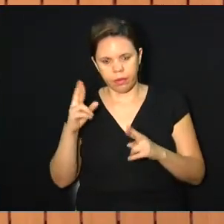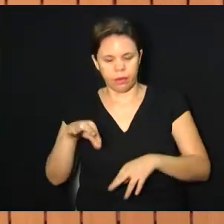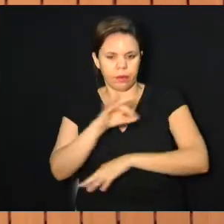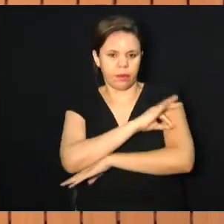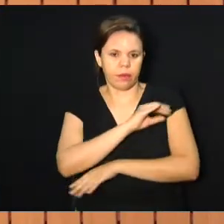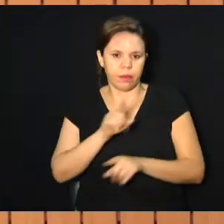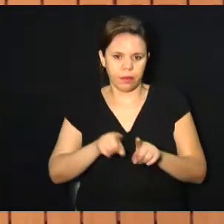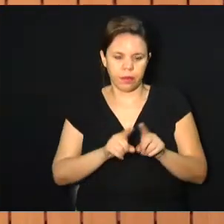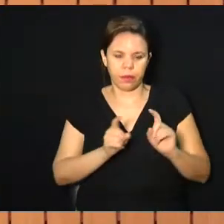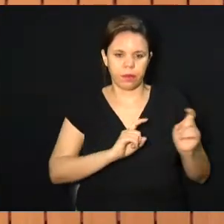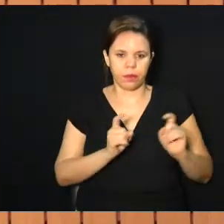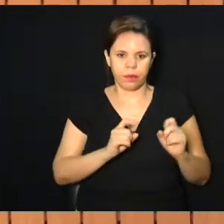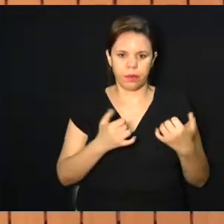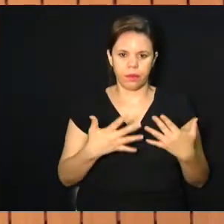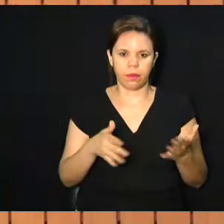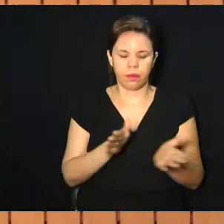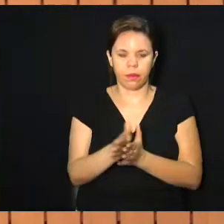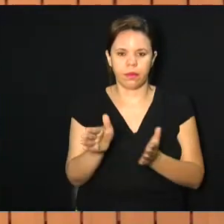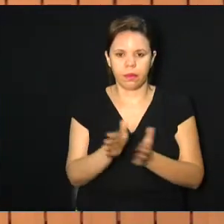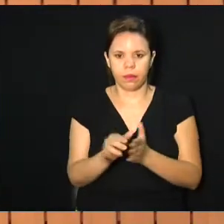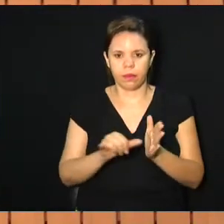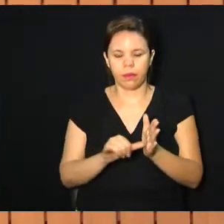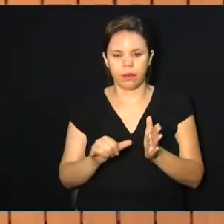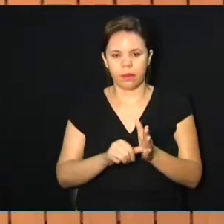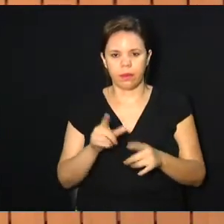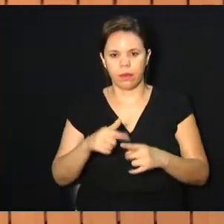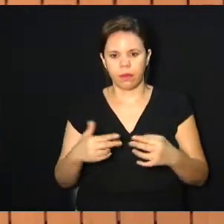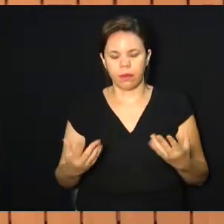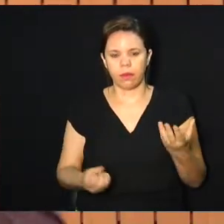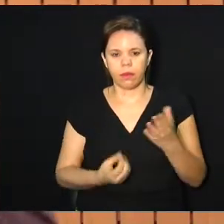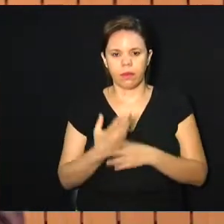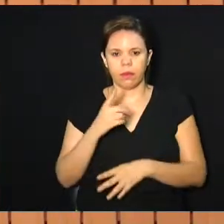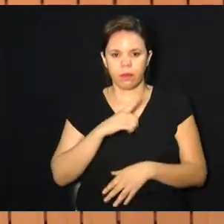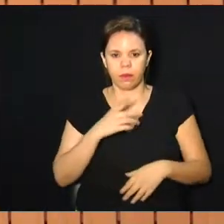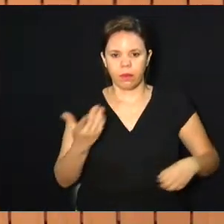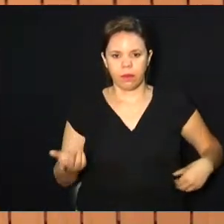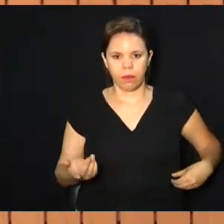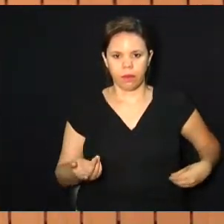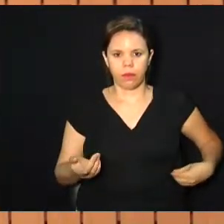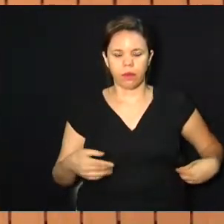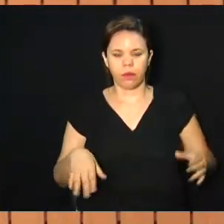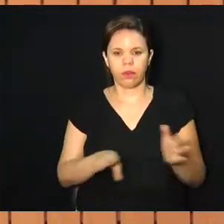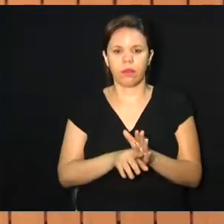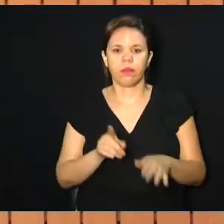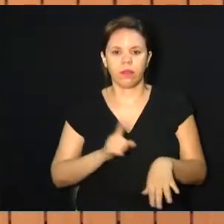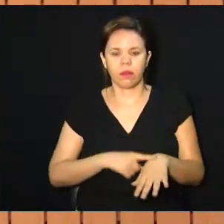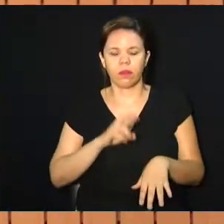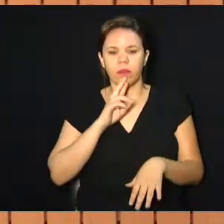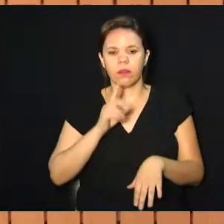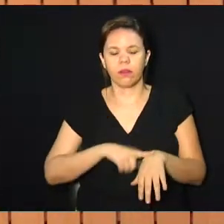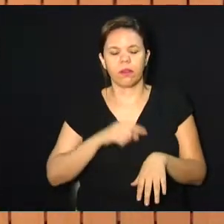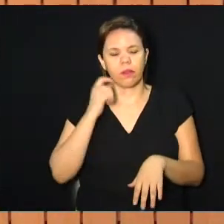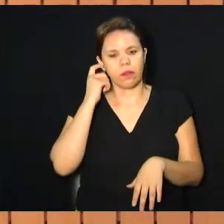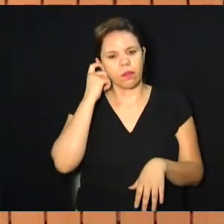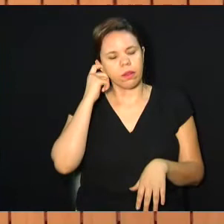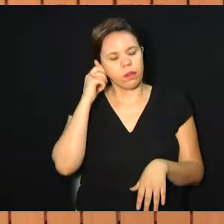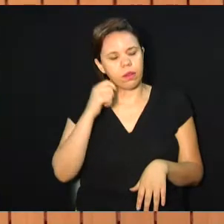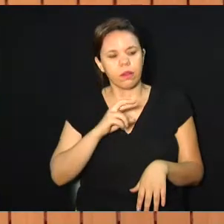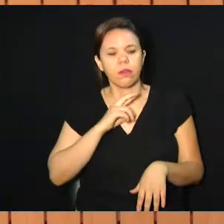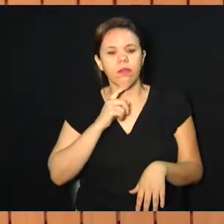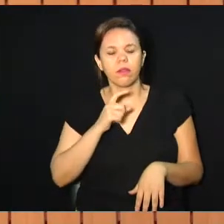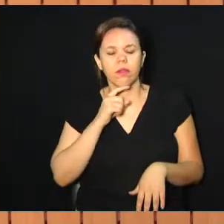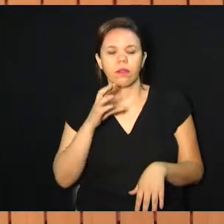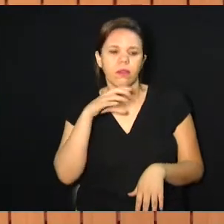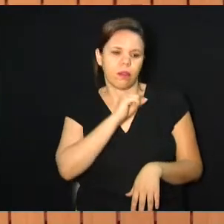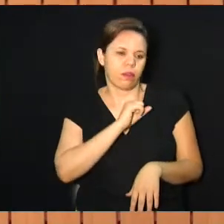mas antes da audiência, que ela publique materiais sobre o que vai ter, né? Porque não o usuário chega na hora, vê na hora, tem que responder na hora. Ninguém é tão